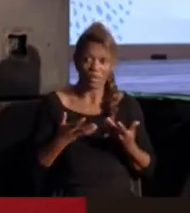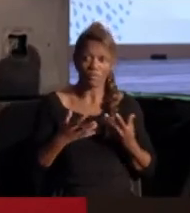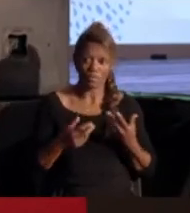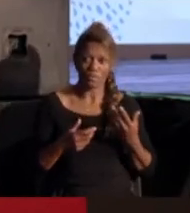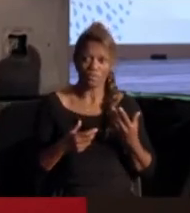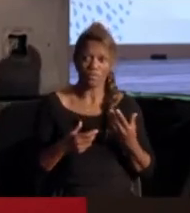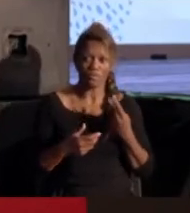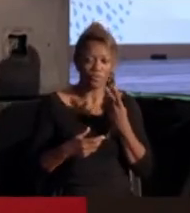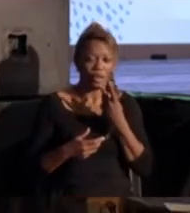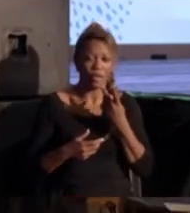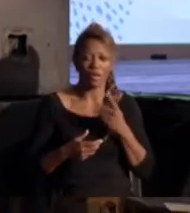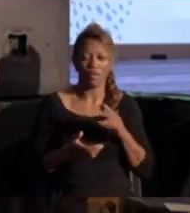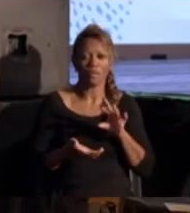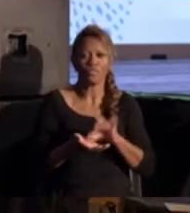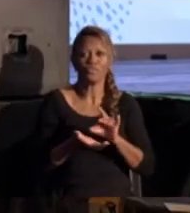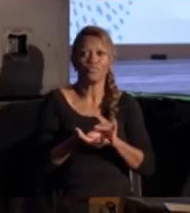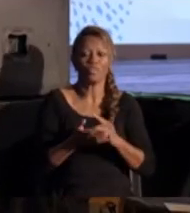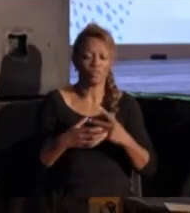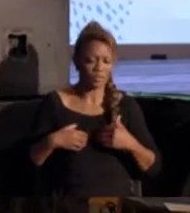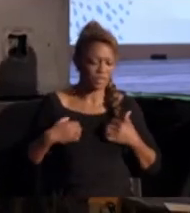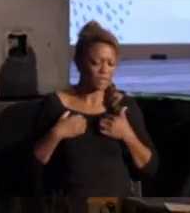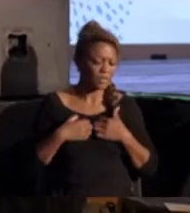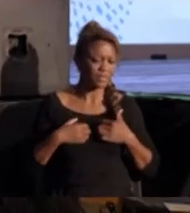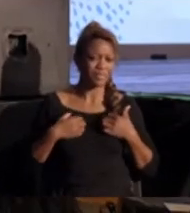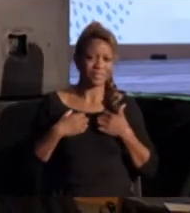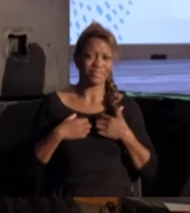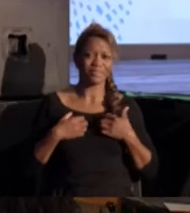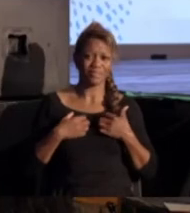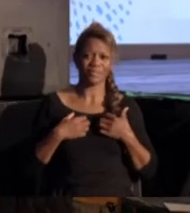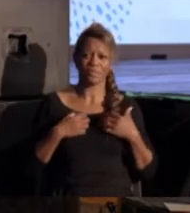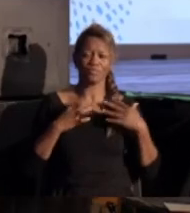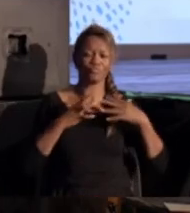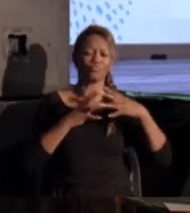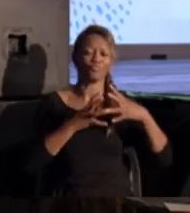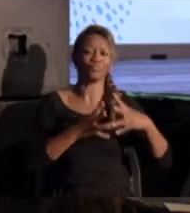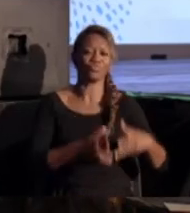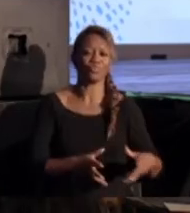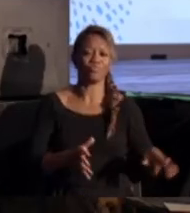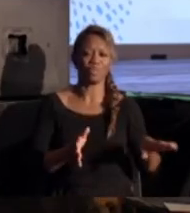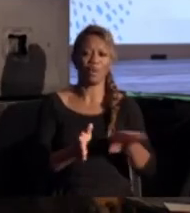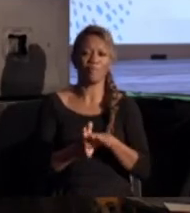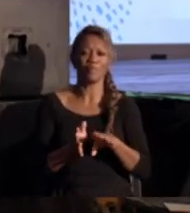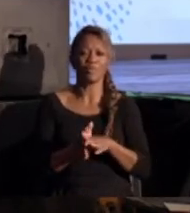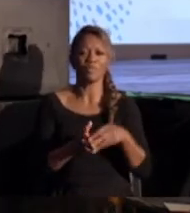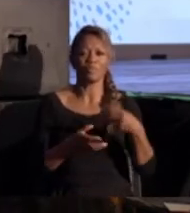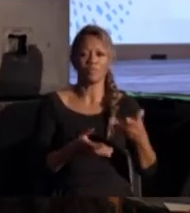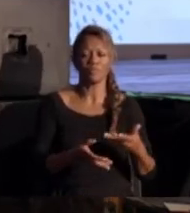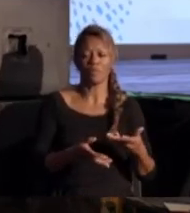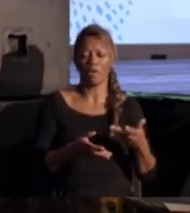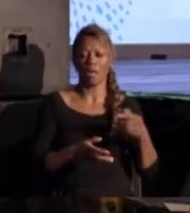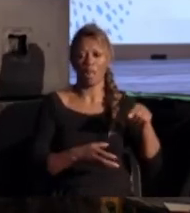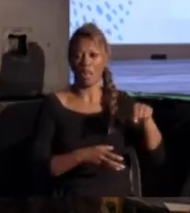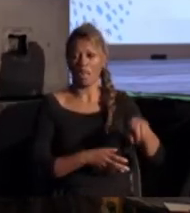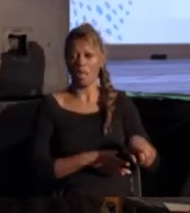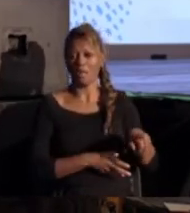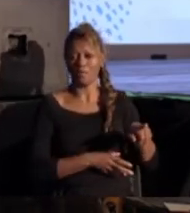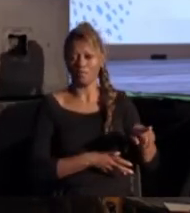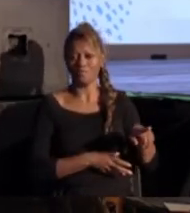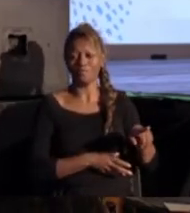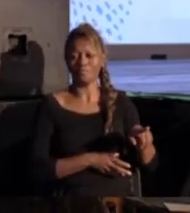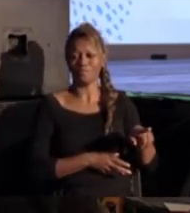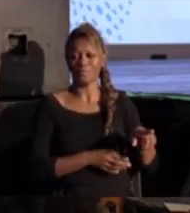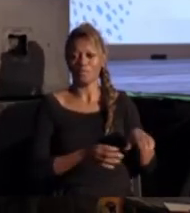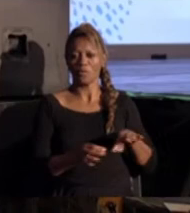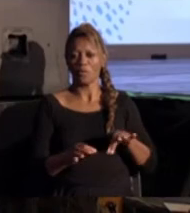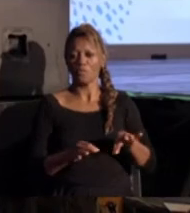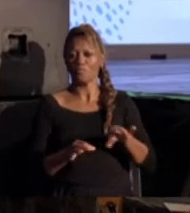politicamente falando do humano, mas também politicamente em geral, pelo alheiamento que